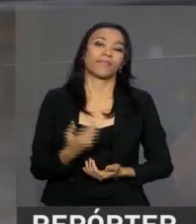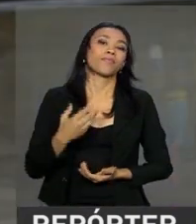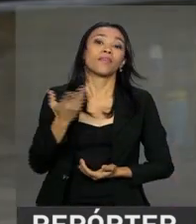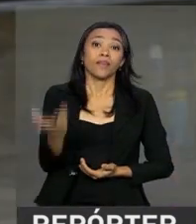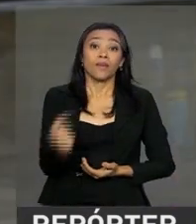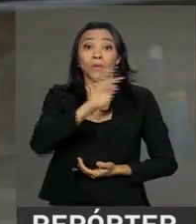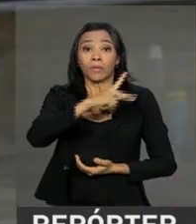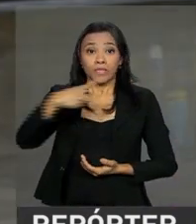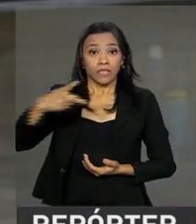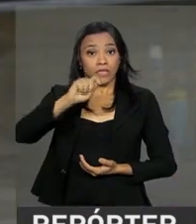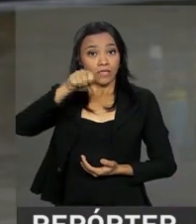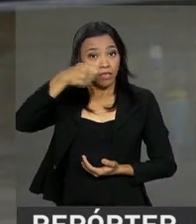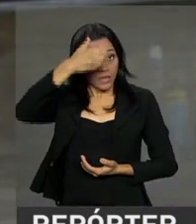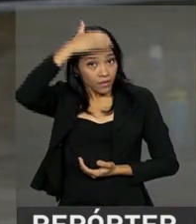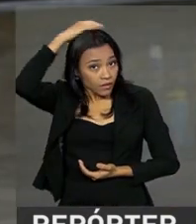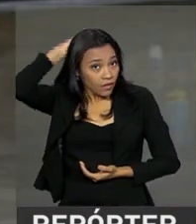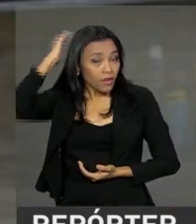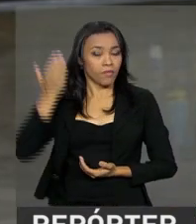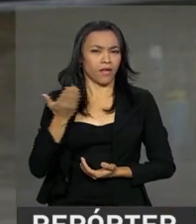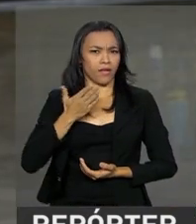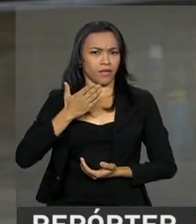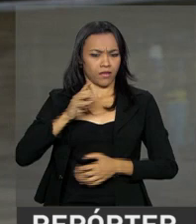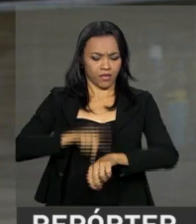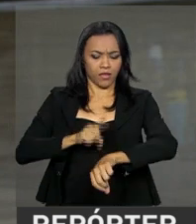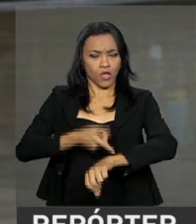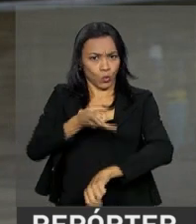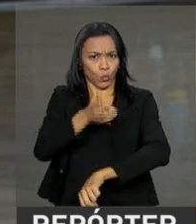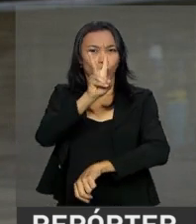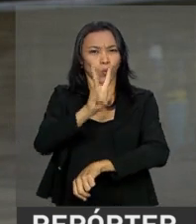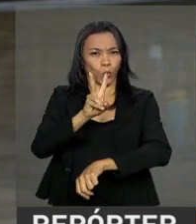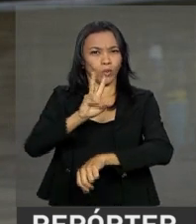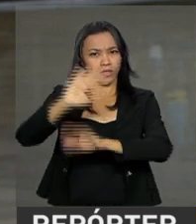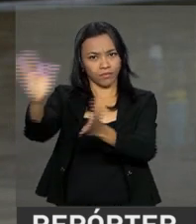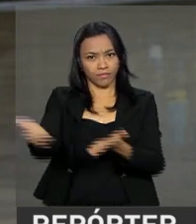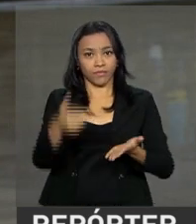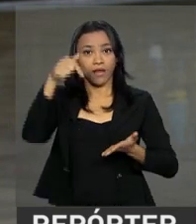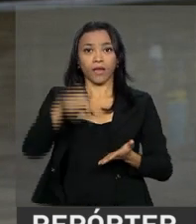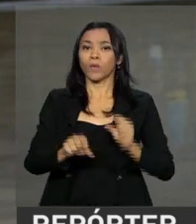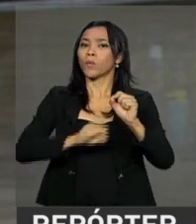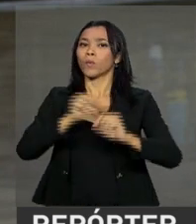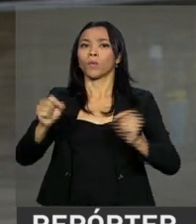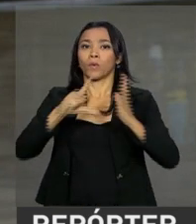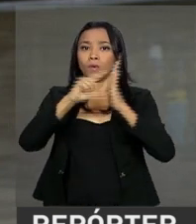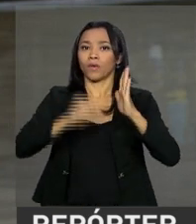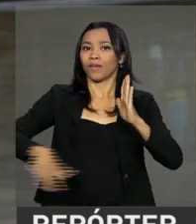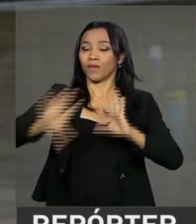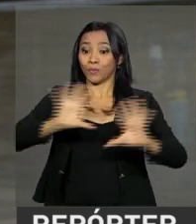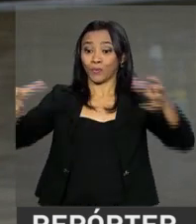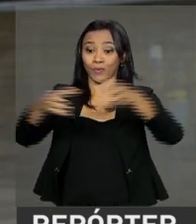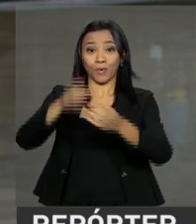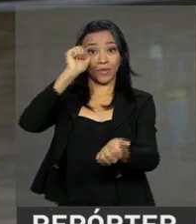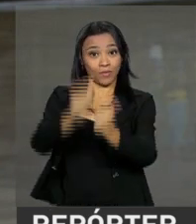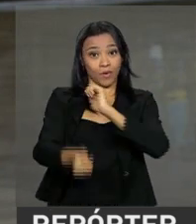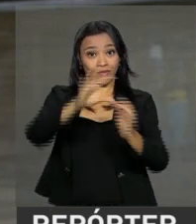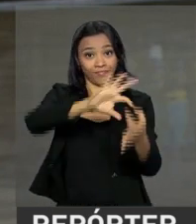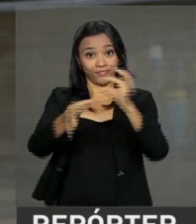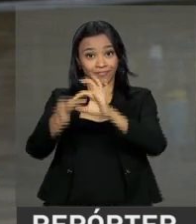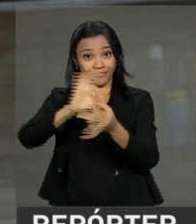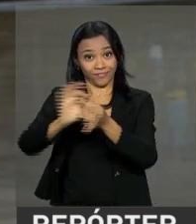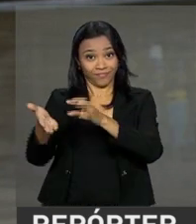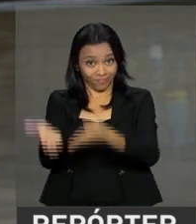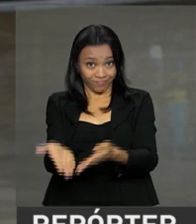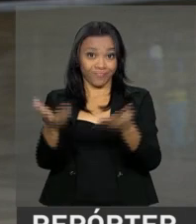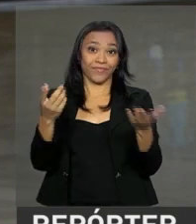presidente em exercício Michel Temer recebe a partir das duas aqui no Palácio do Planalto a delegação brasileira de atletas que foi para a Rio